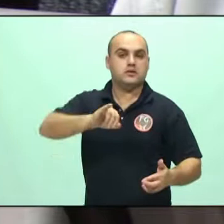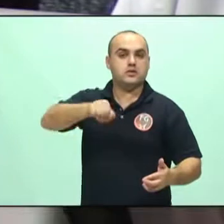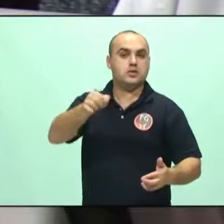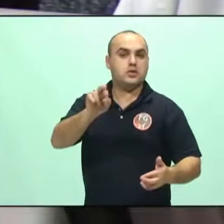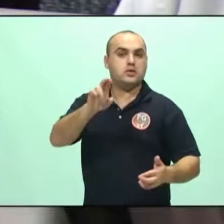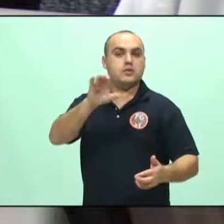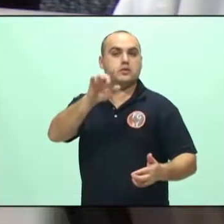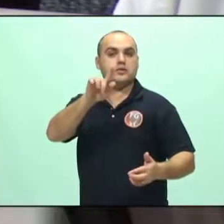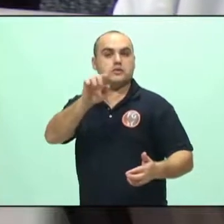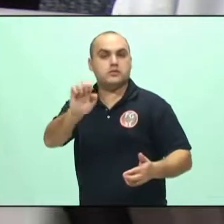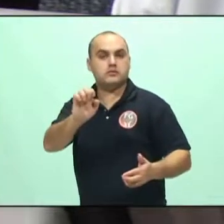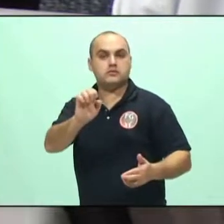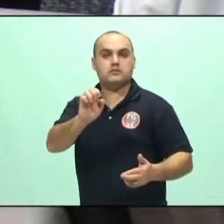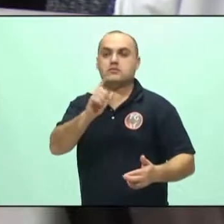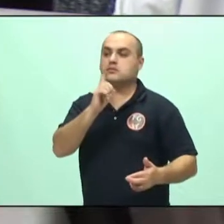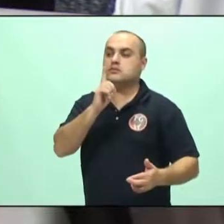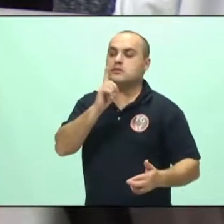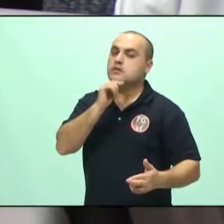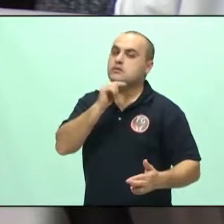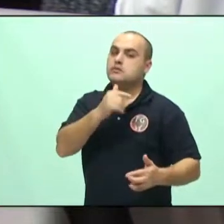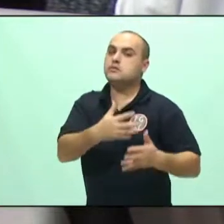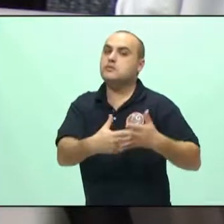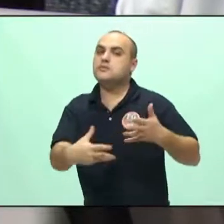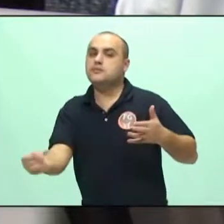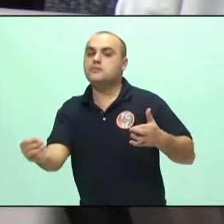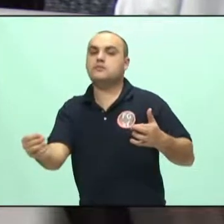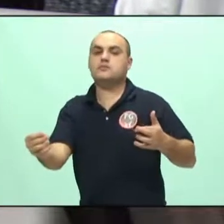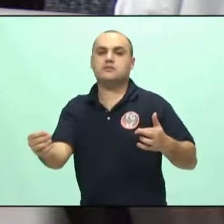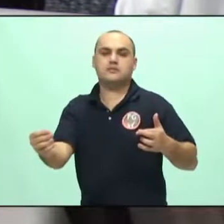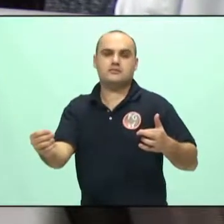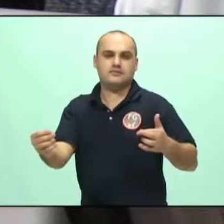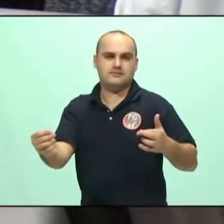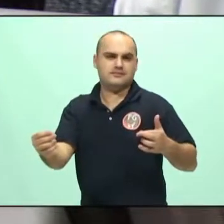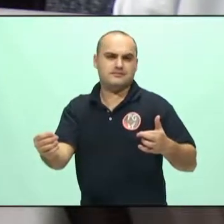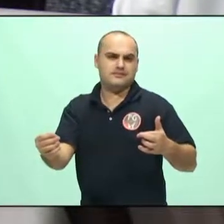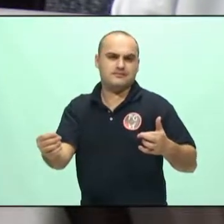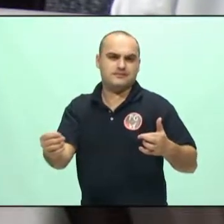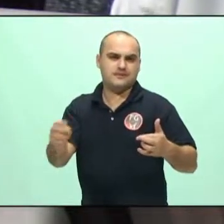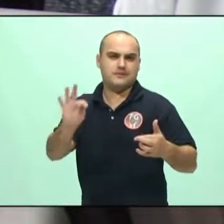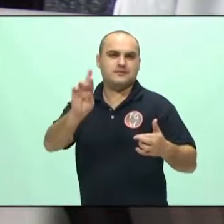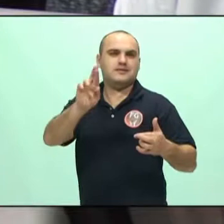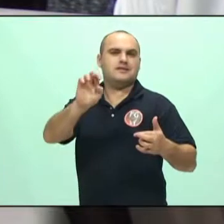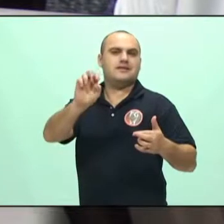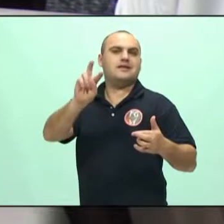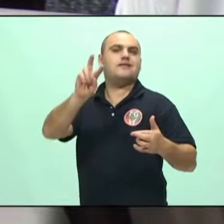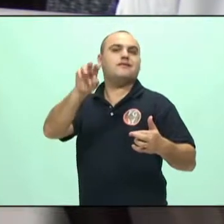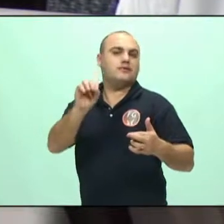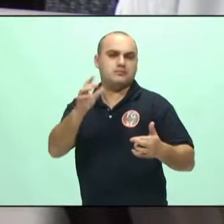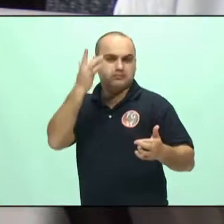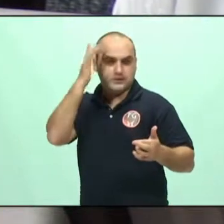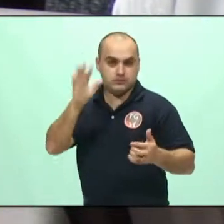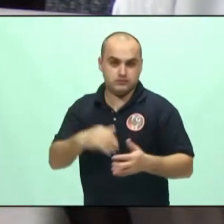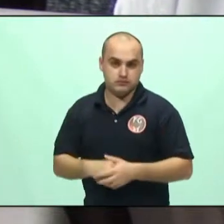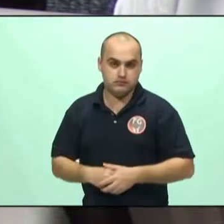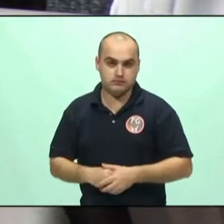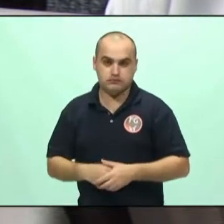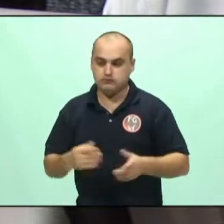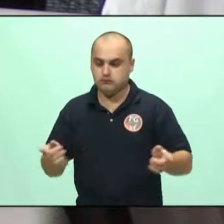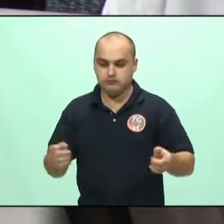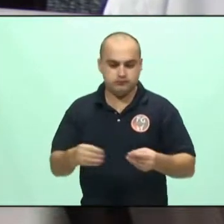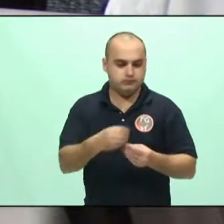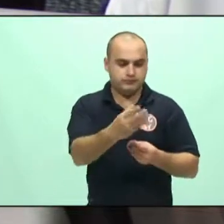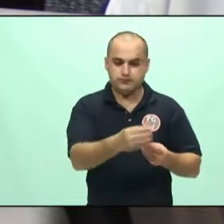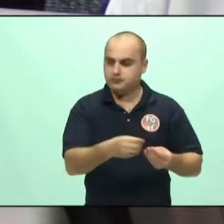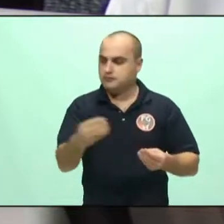Lacerda e desagua na na nos extremos do Trevo o fato é que um jogou para o outro e não ter